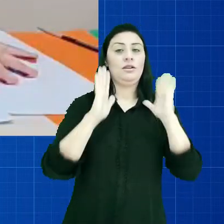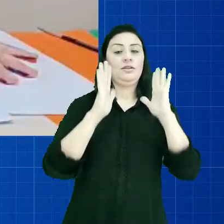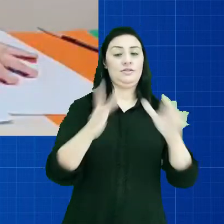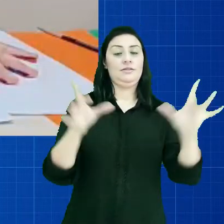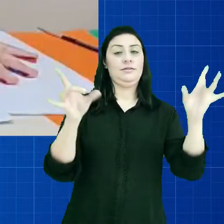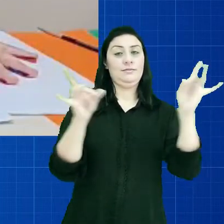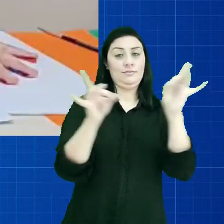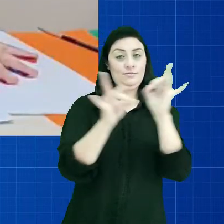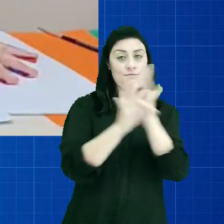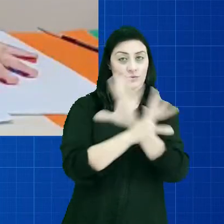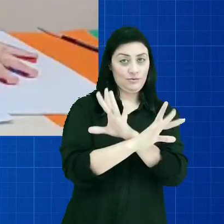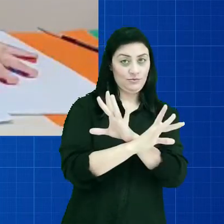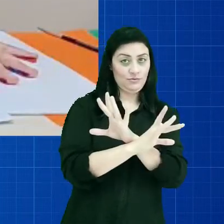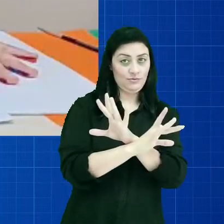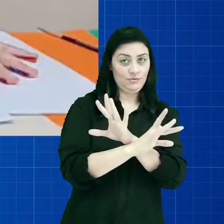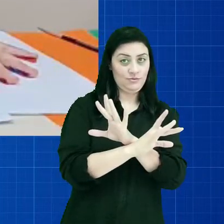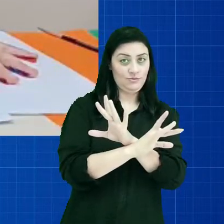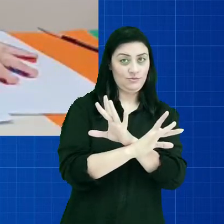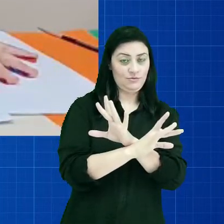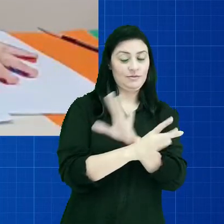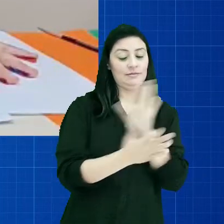Coloquei, tá?